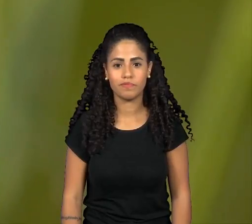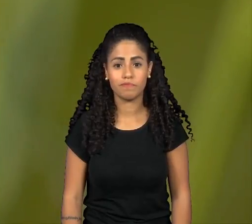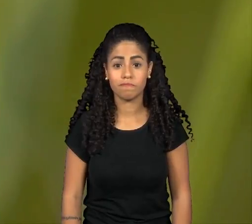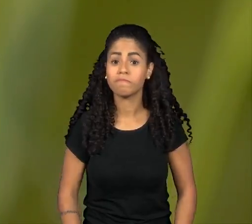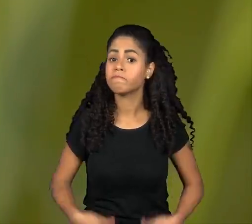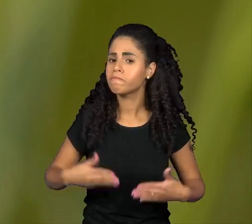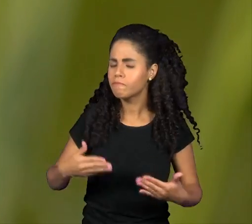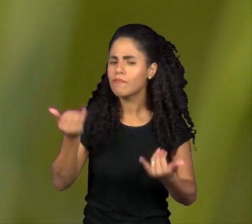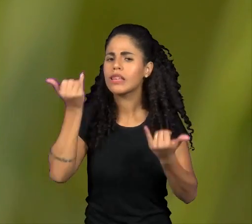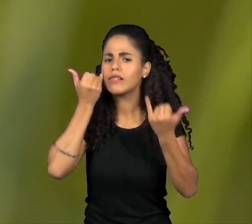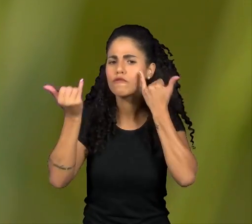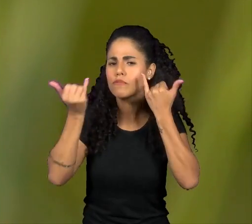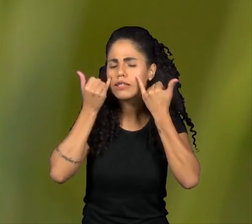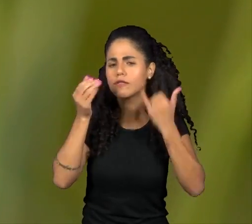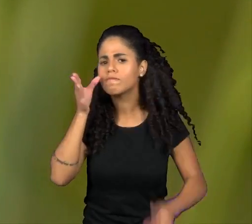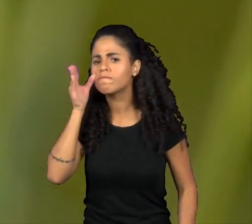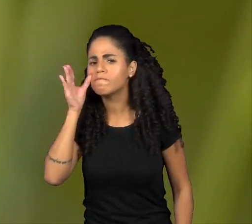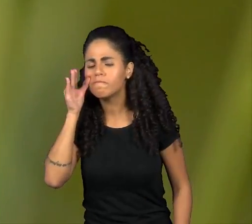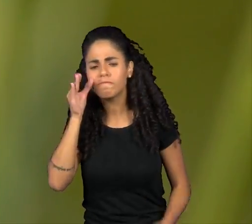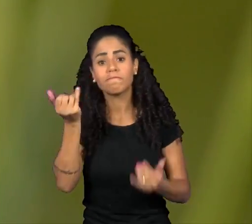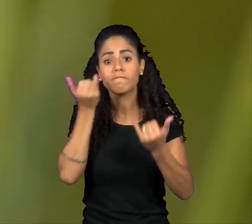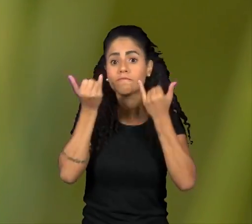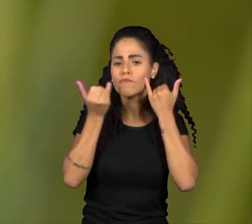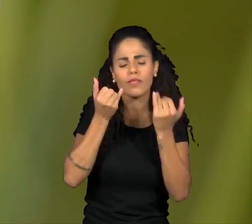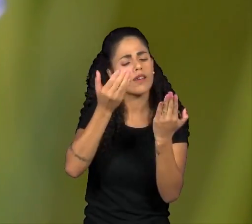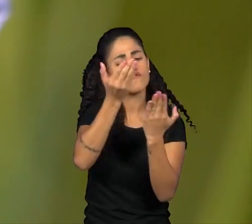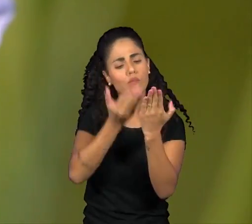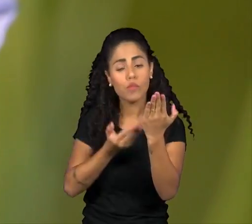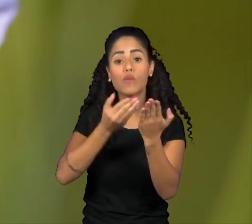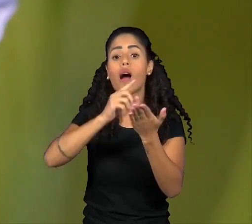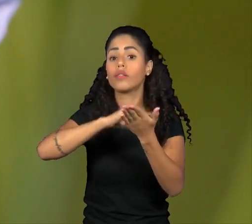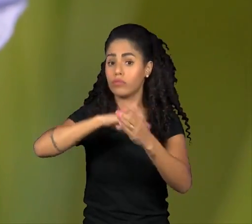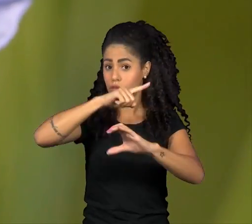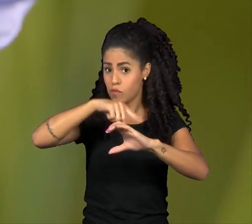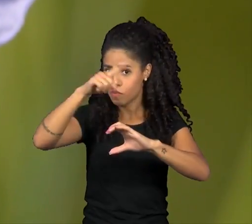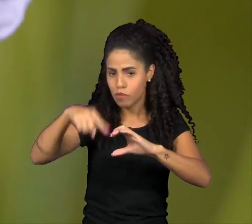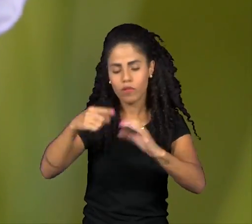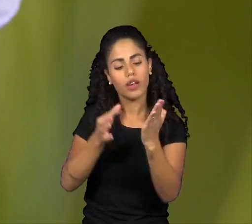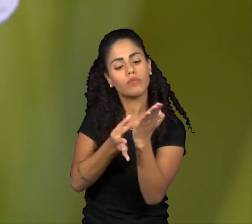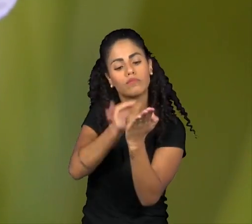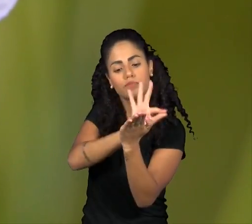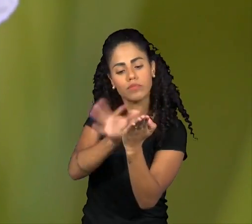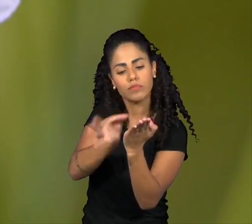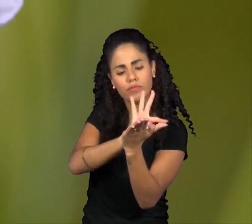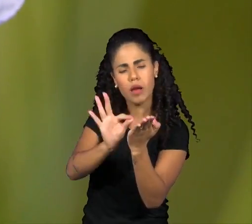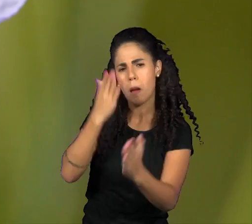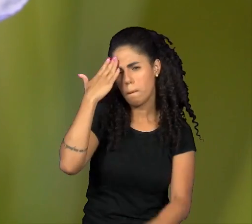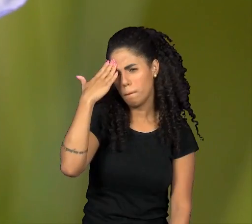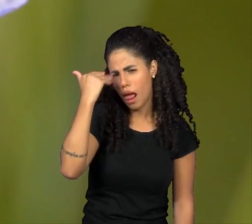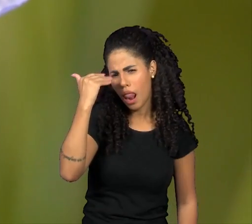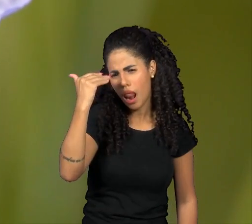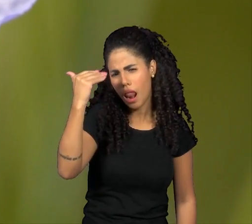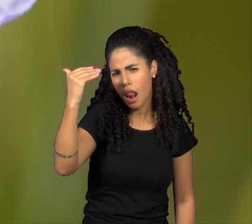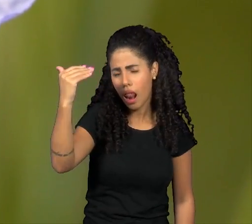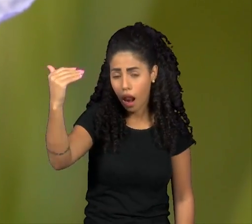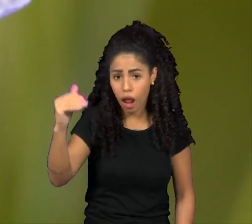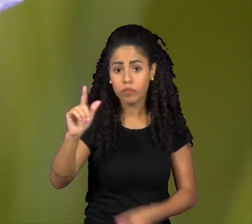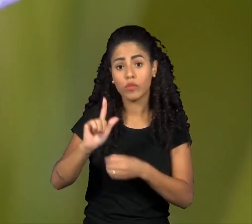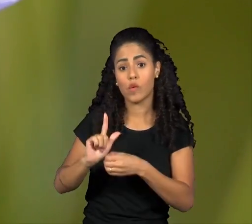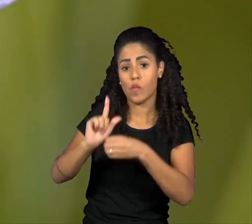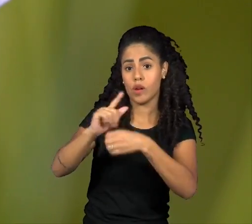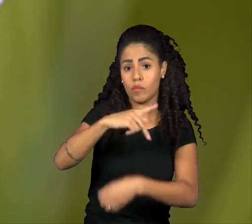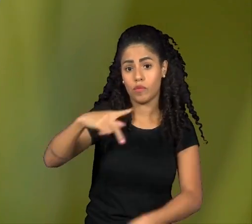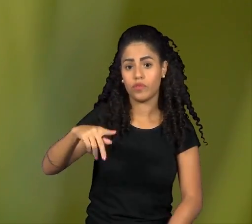Esses dados curiosos foram revelados no estudo publicado na revista científica Current Biology, coordenado pelo